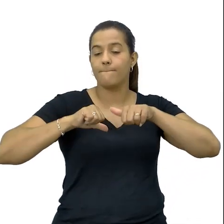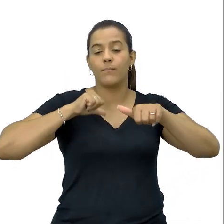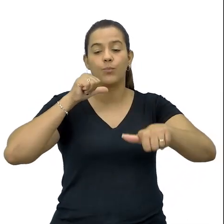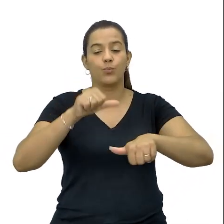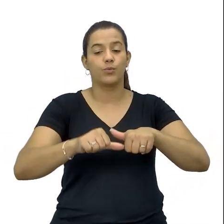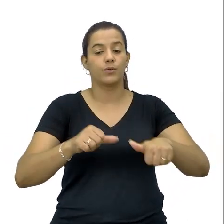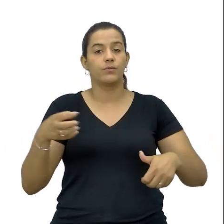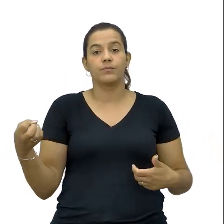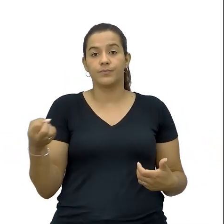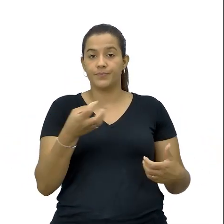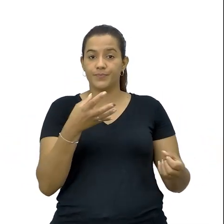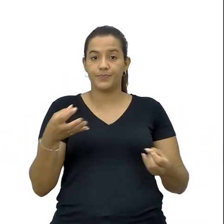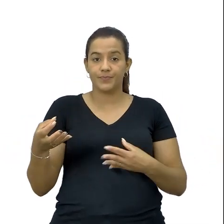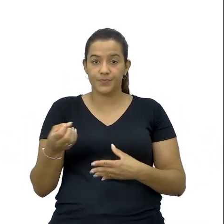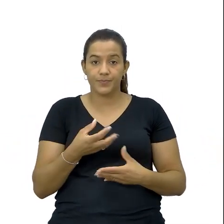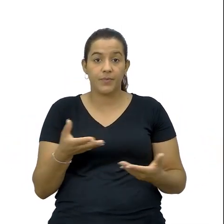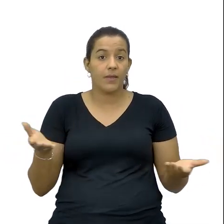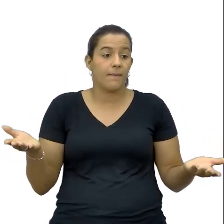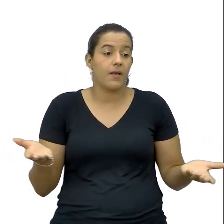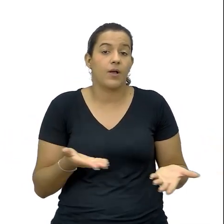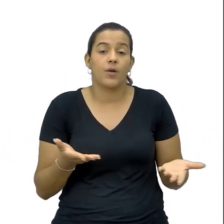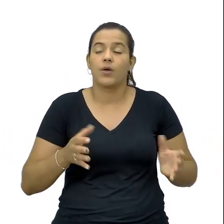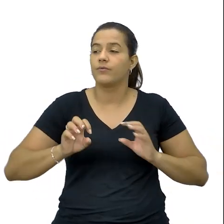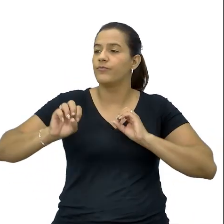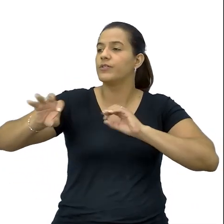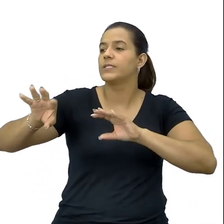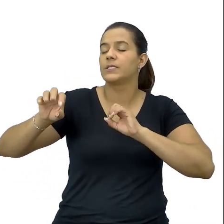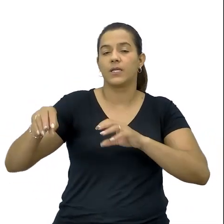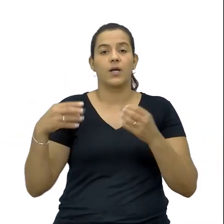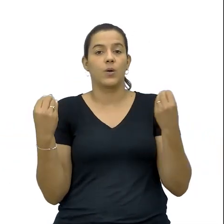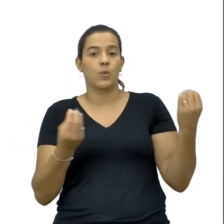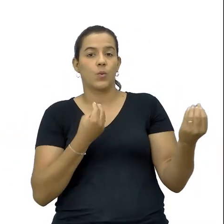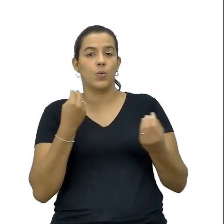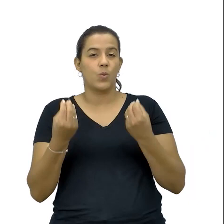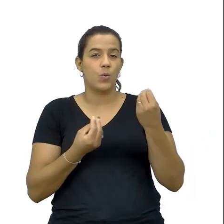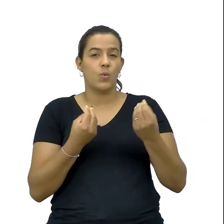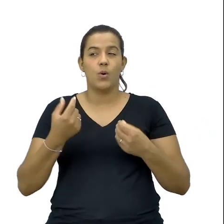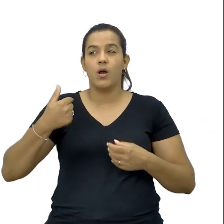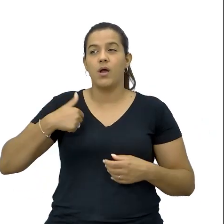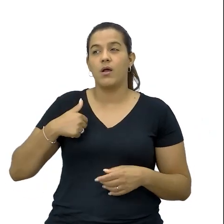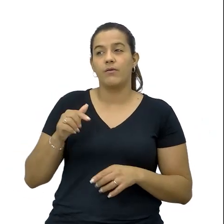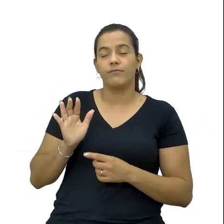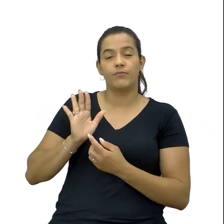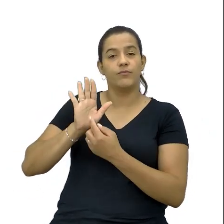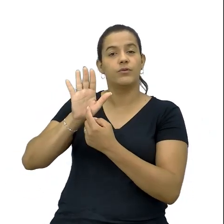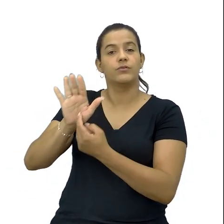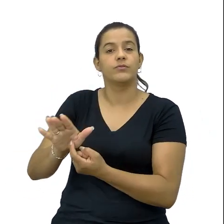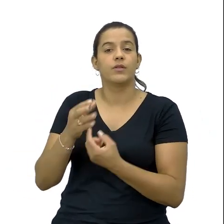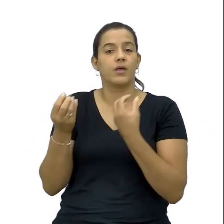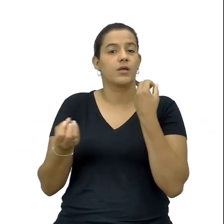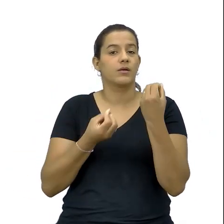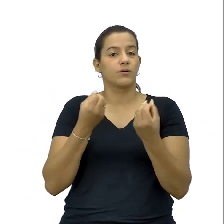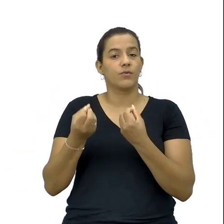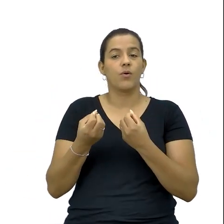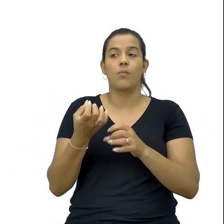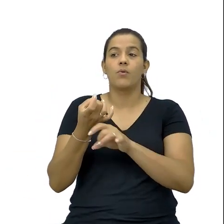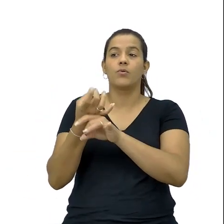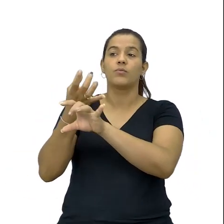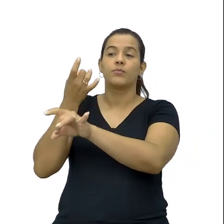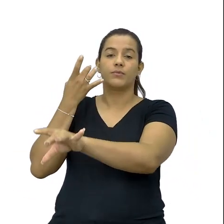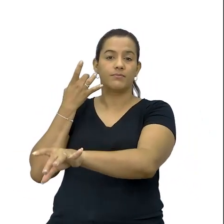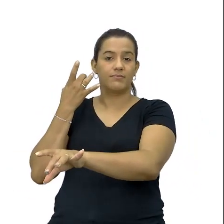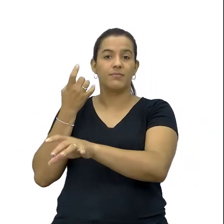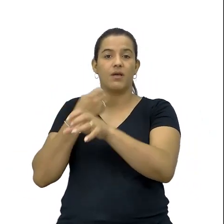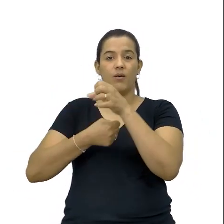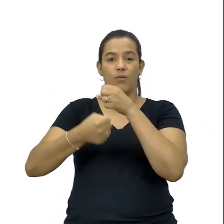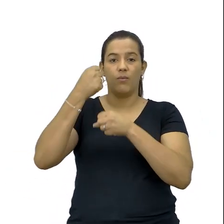né? Como agora dar as nossas aulas, né? Como eu vou levar essas aulas para os meninos remotamente no final